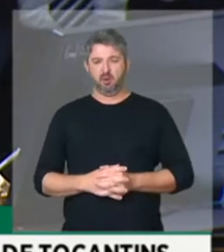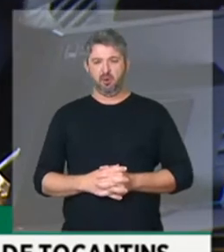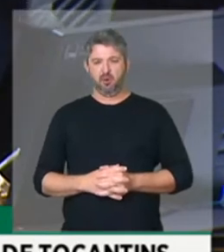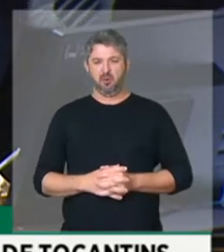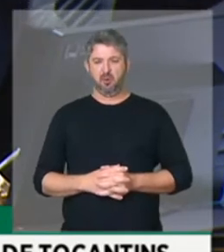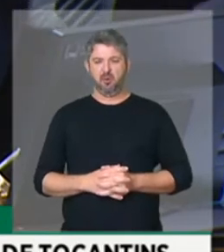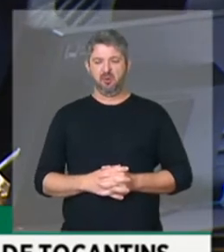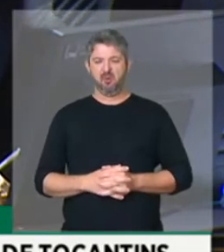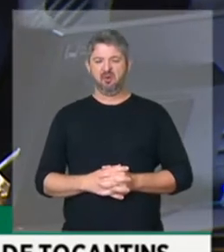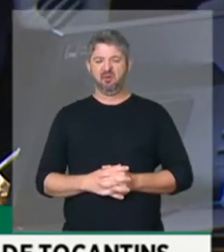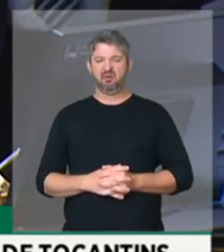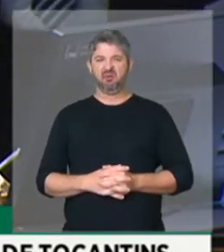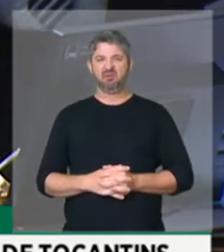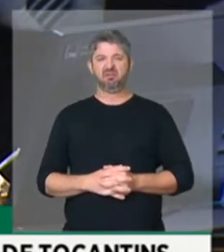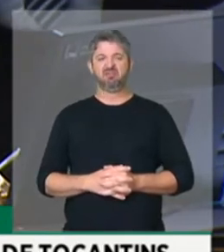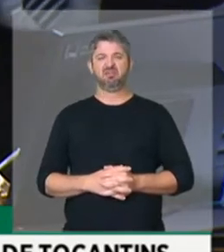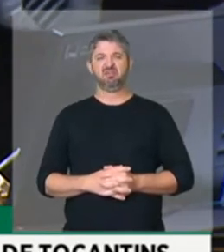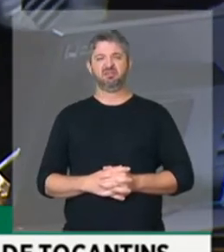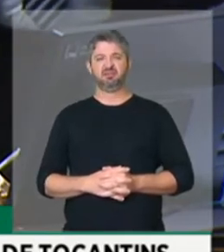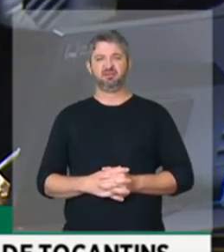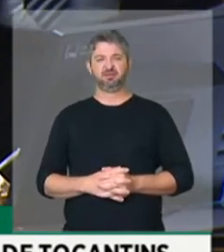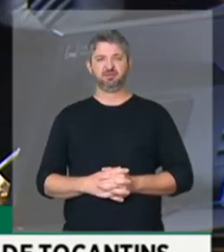Solidariedade, eu já chamei, já orientou.